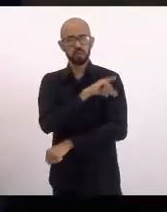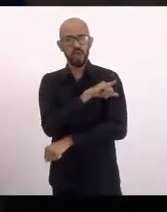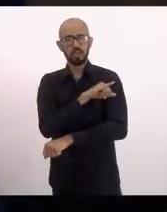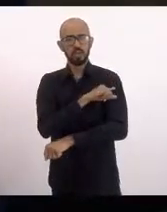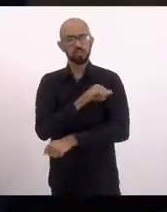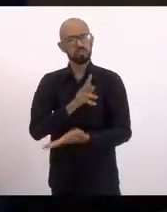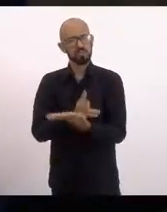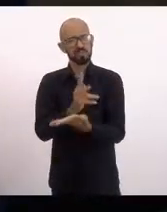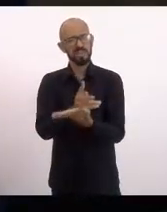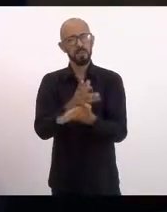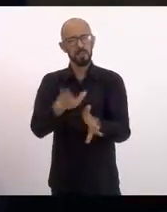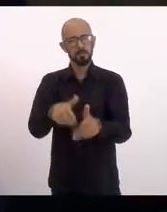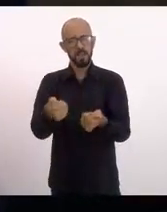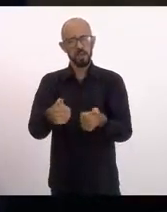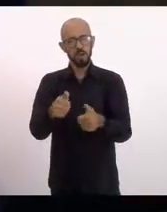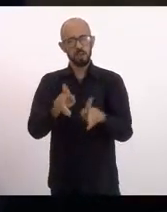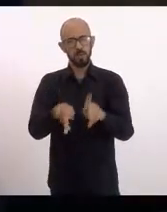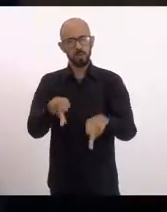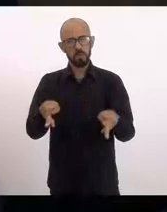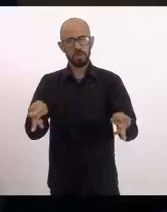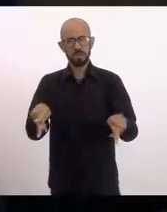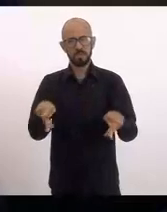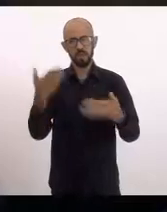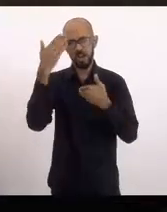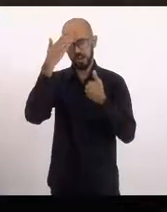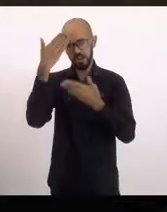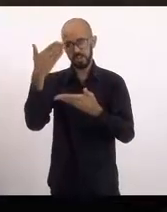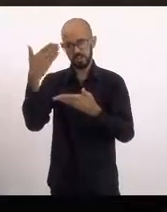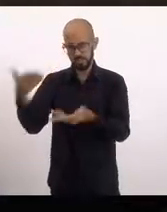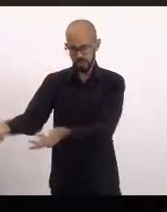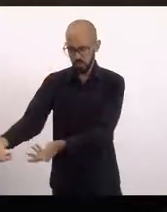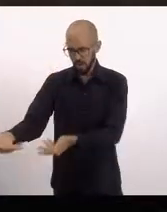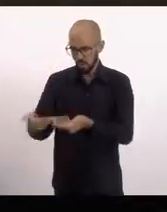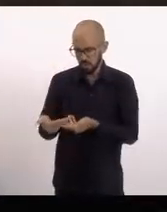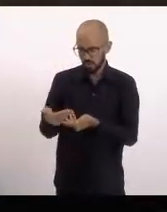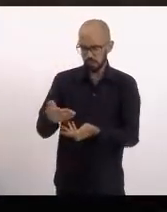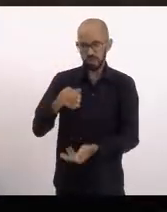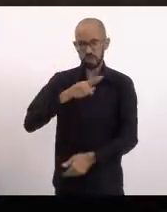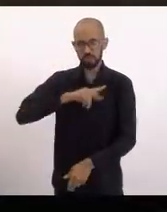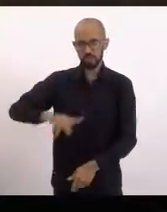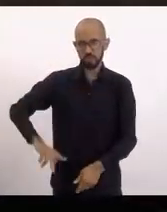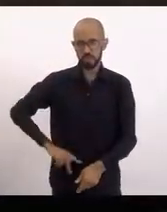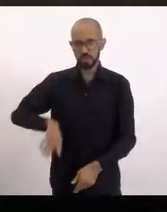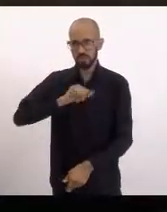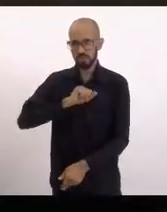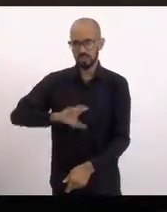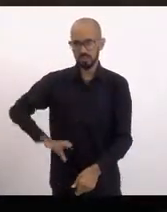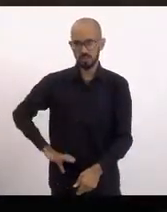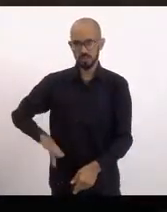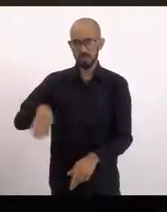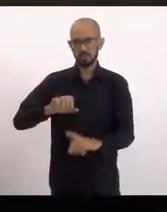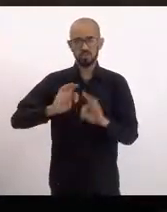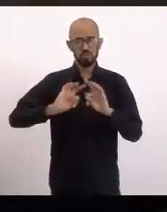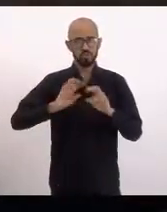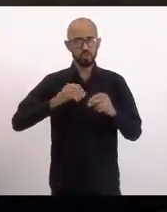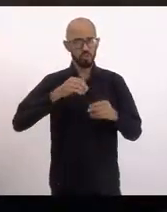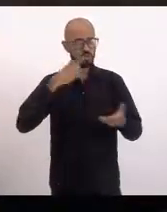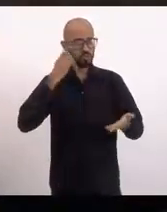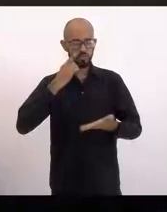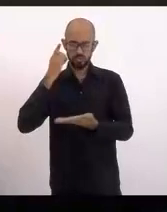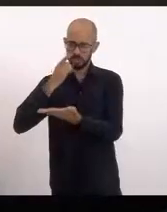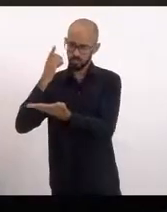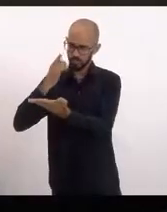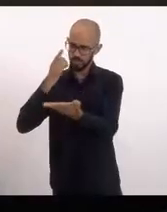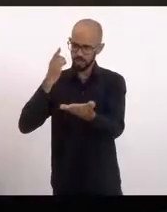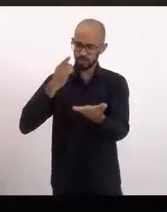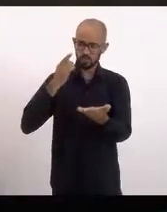população. Quero agradecer o acolhimento do senhor presidente André Ceciliano, dos nobres deputados, dos servidores